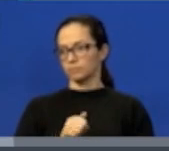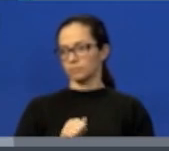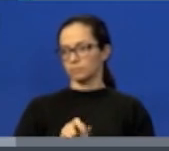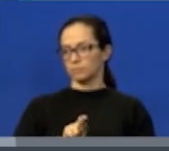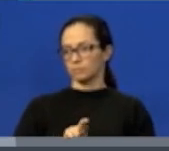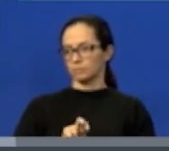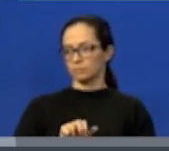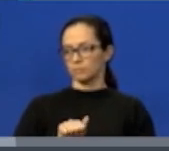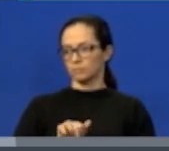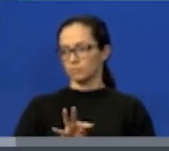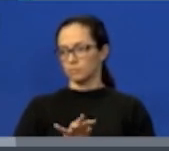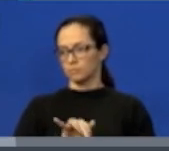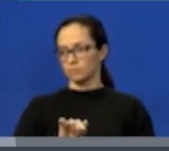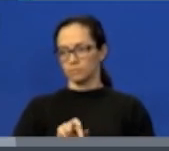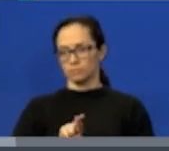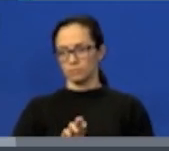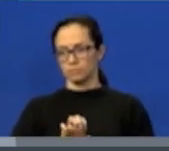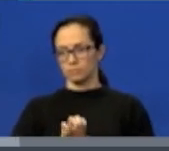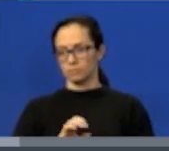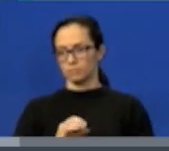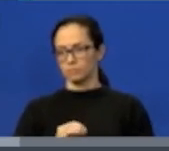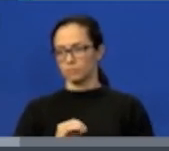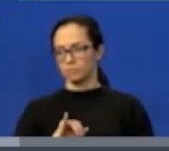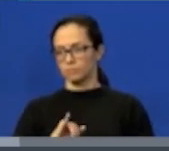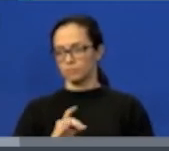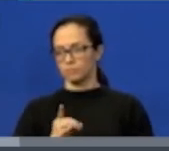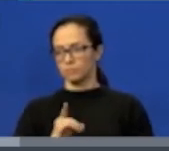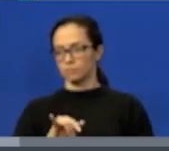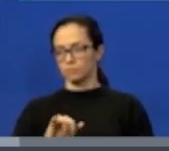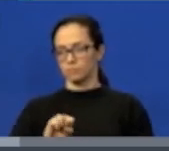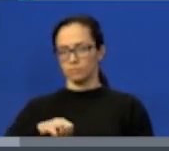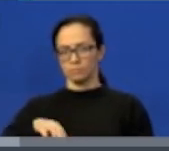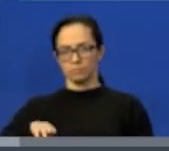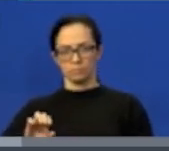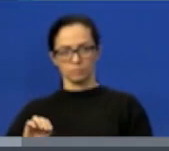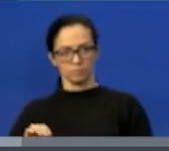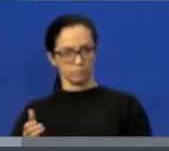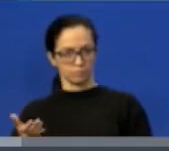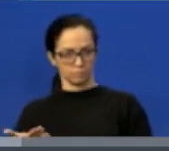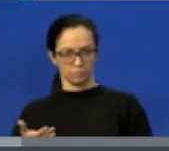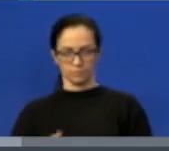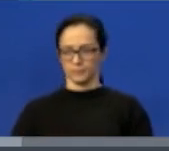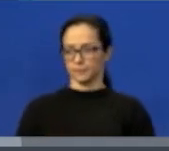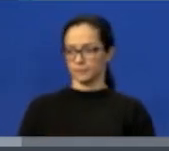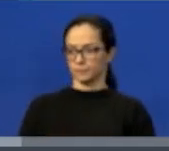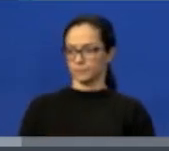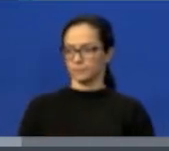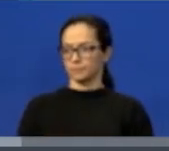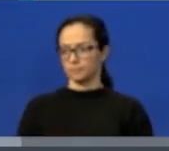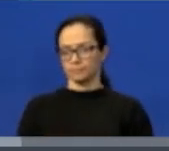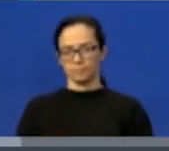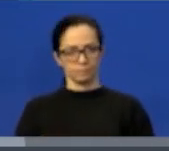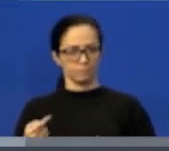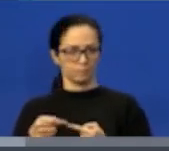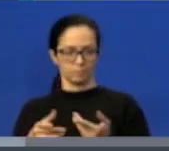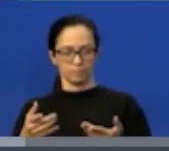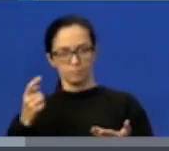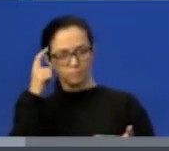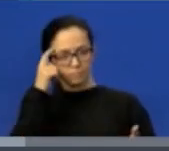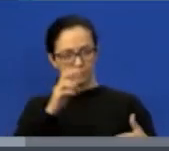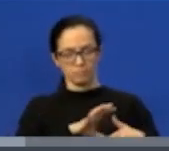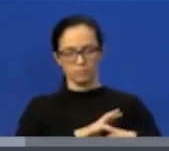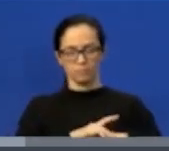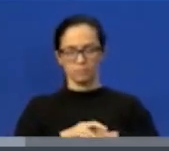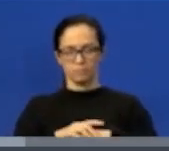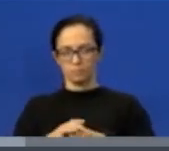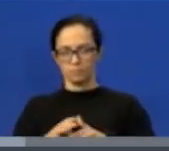letra C, em que o cálcio ele estaria elevado no hipoparatireoidismo. Então, essas são algumas doenças em que podem